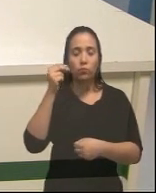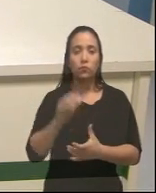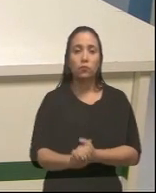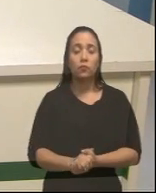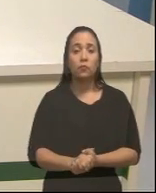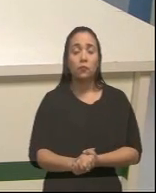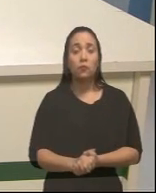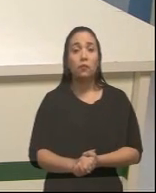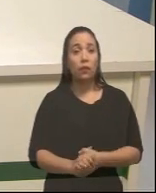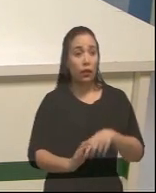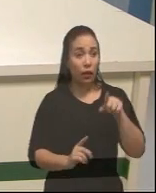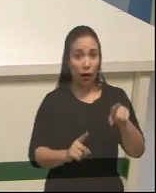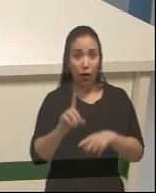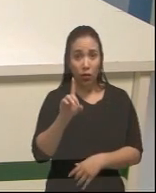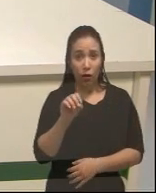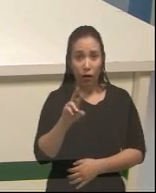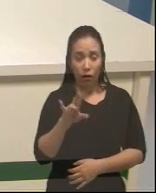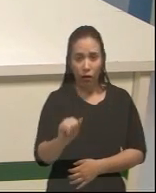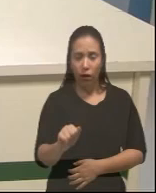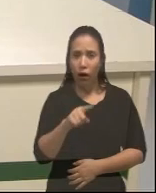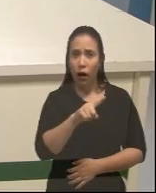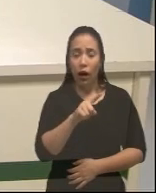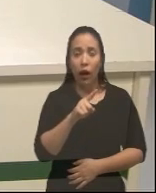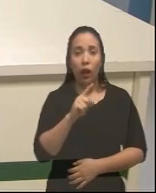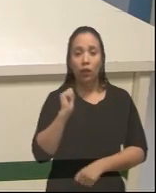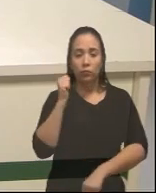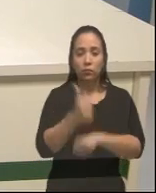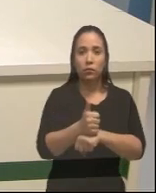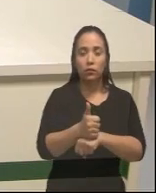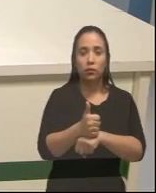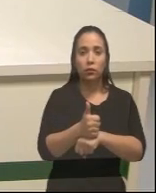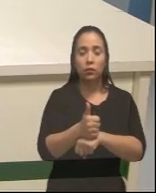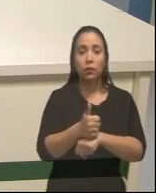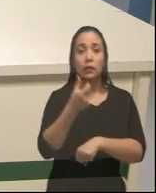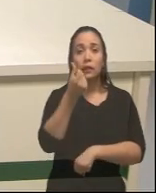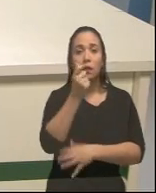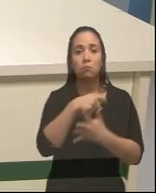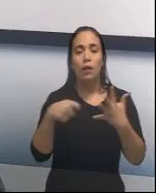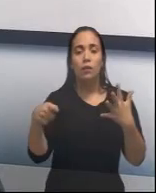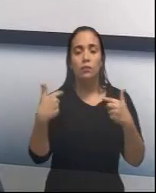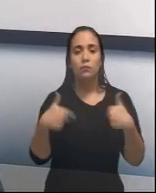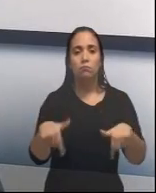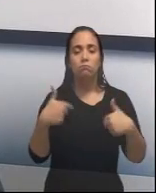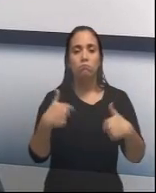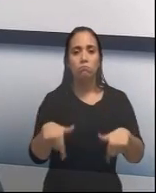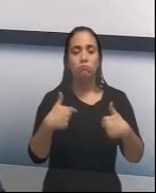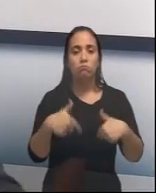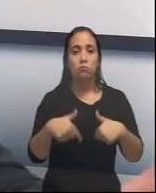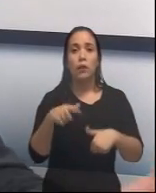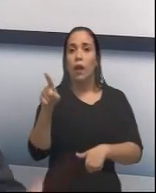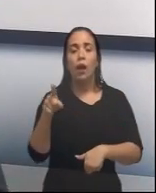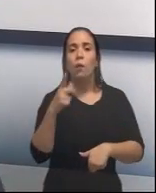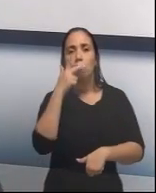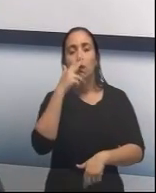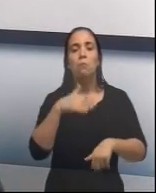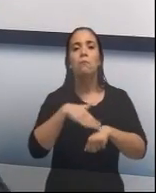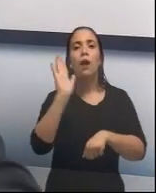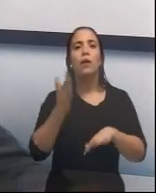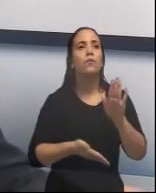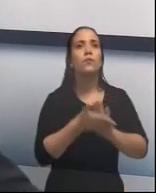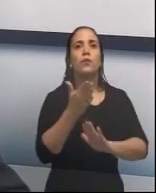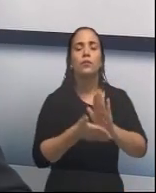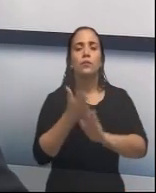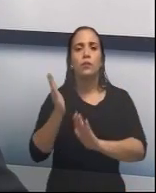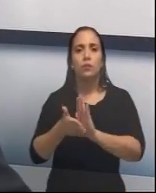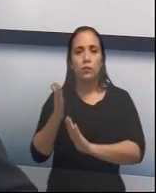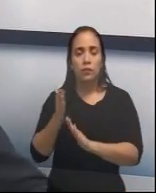1990. Esse rapaz, ele nem estava com 6 meses de administração, ele já... Passava mais tempo viajando do que administrando. Aí levou